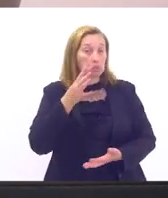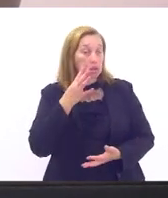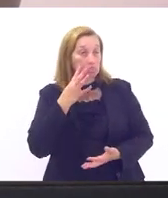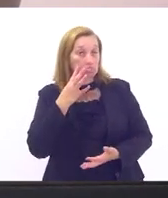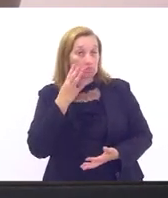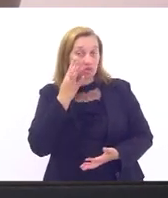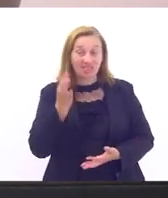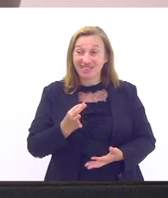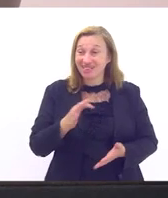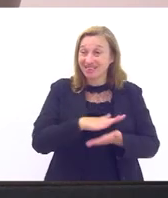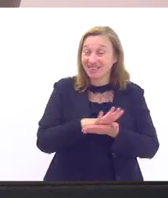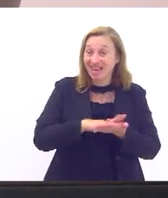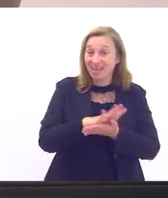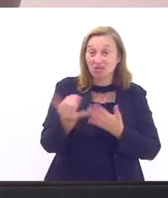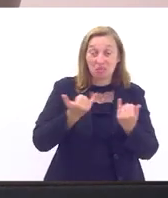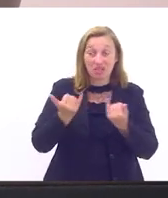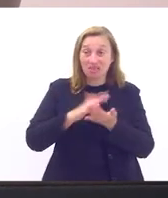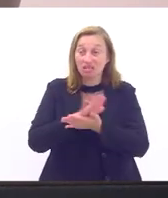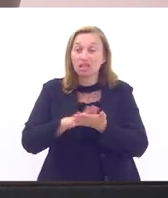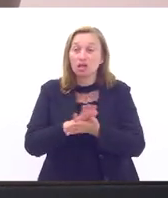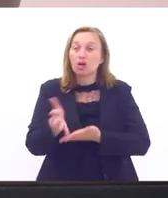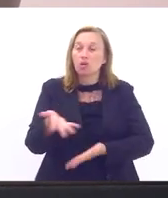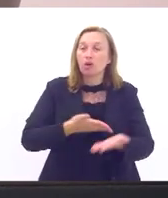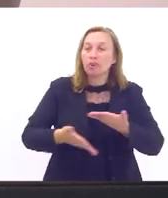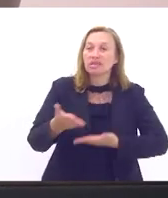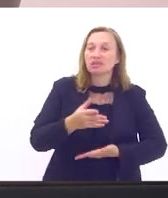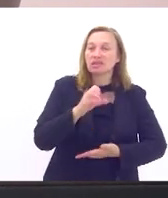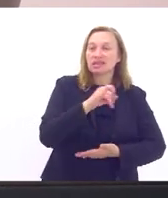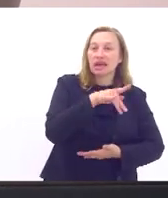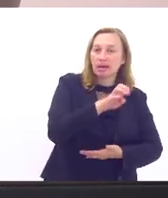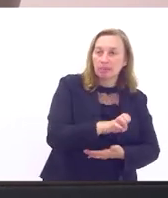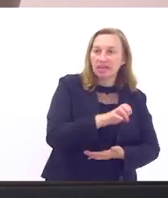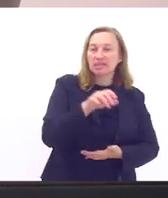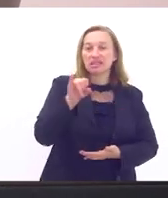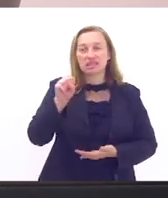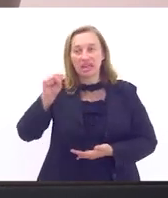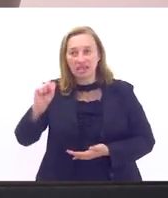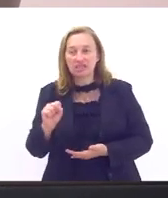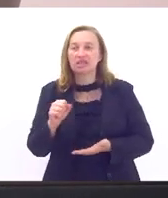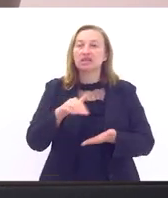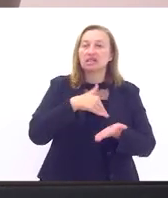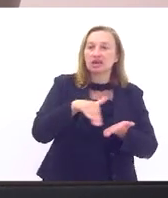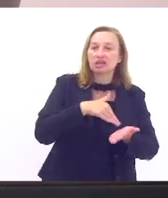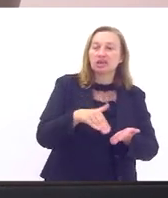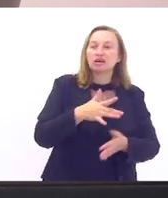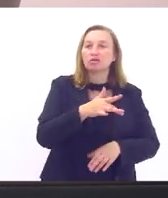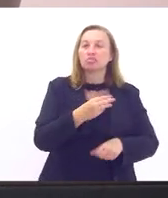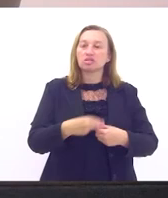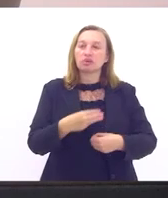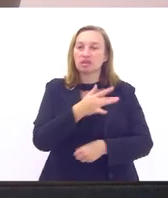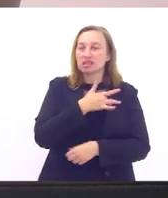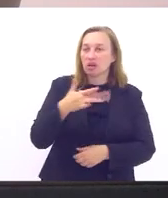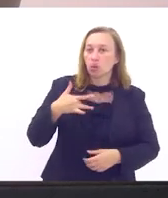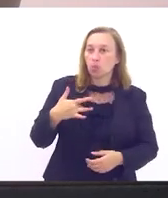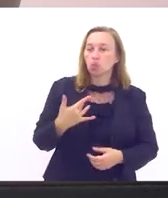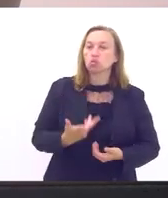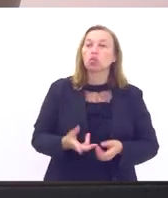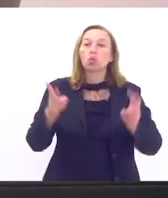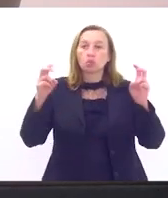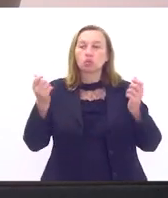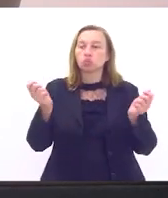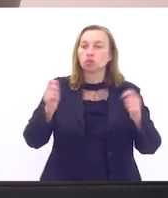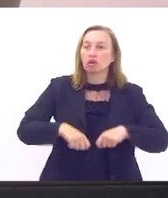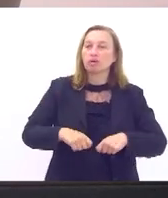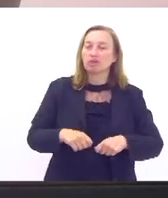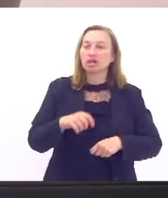dialogar com ele, com a participação da SEAP, SES e Secretaria Municipal de Saúde. A questão da